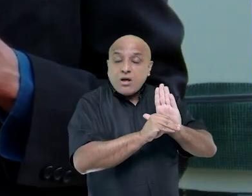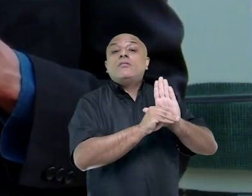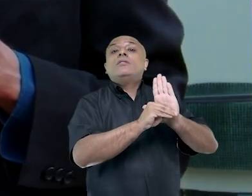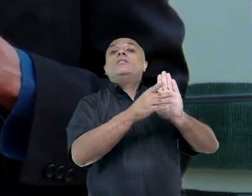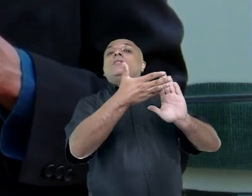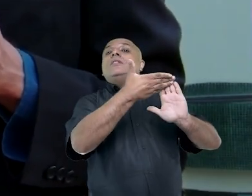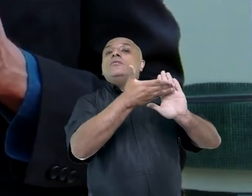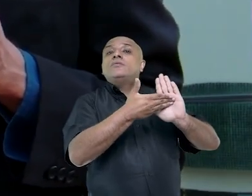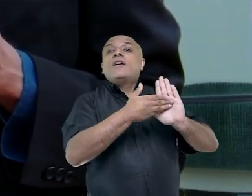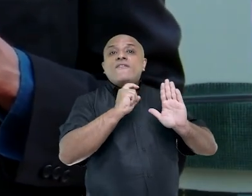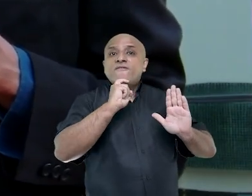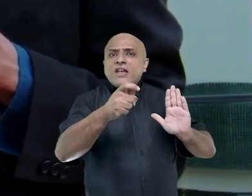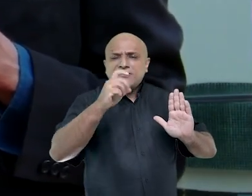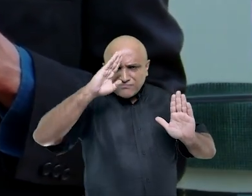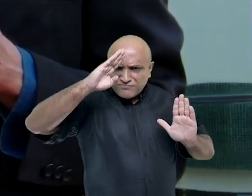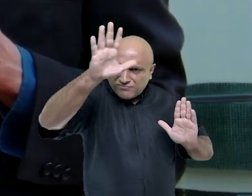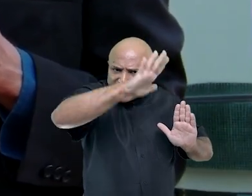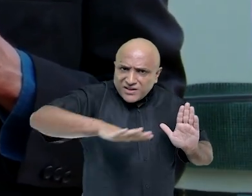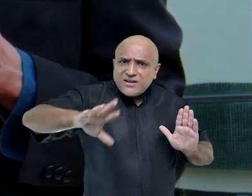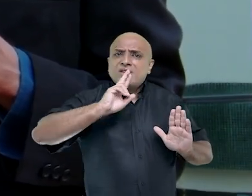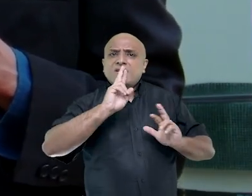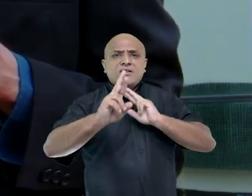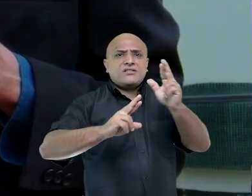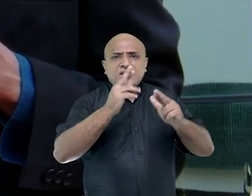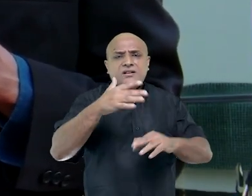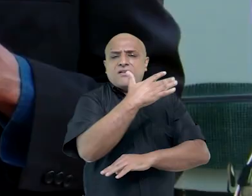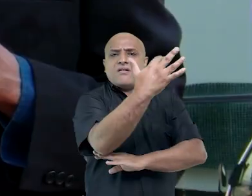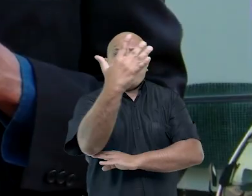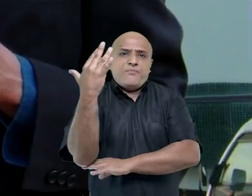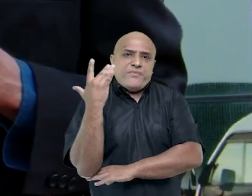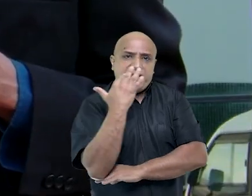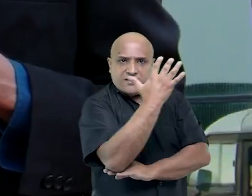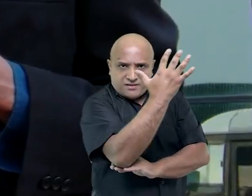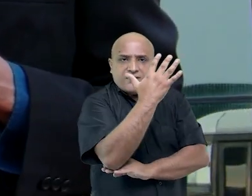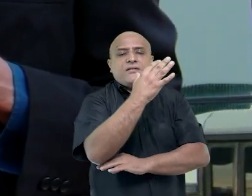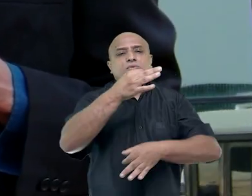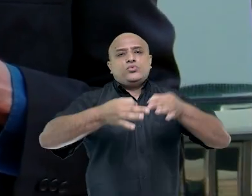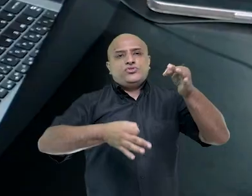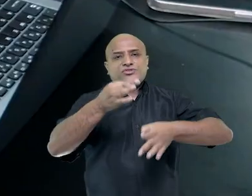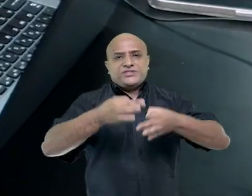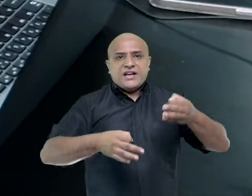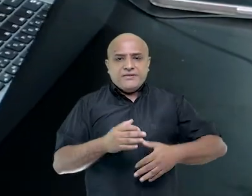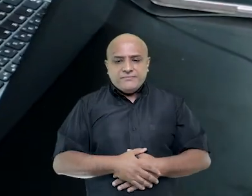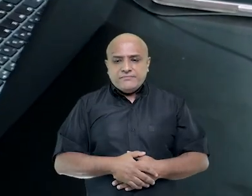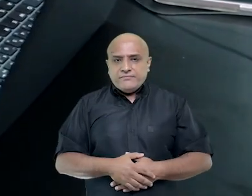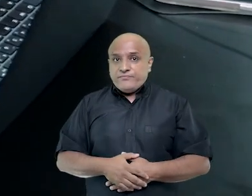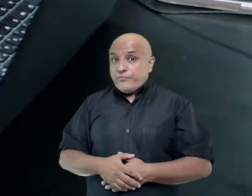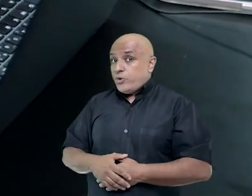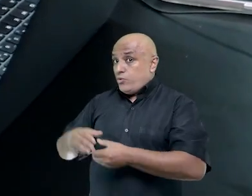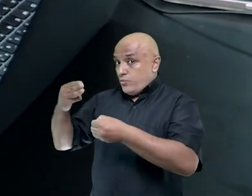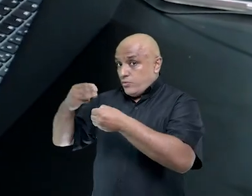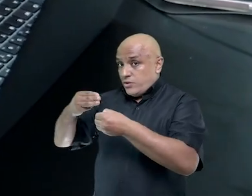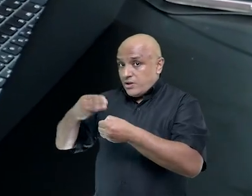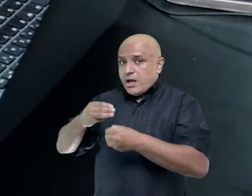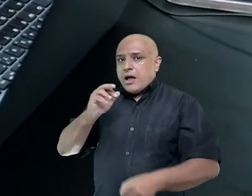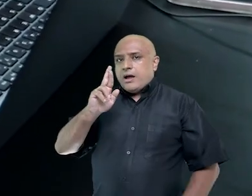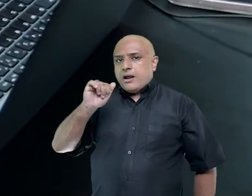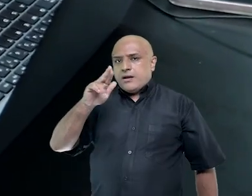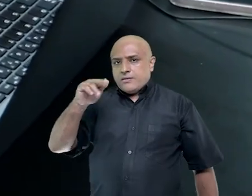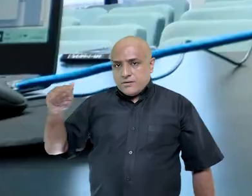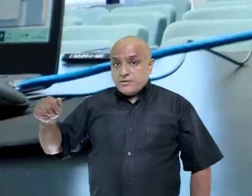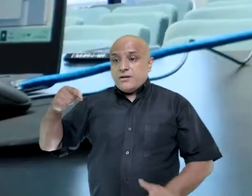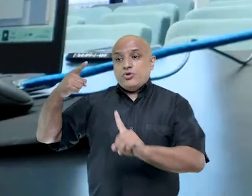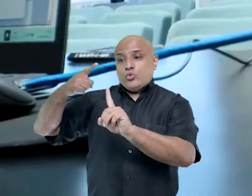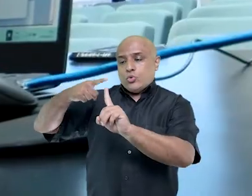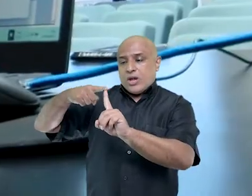mobilização nacional para dar prioridade às soluções de questões ambientais no Judiciário. Do município de Araguaína, no